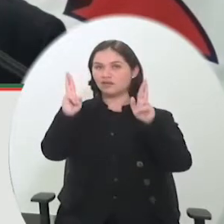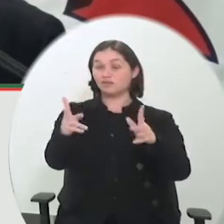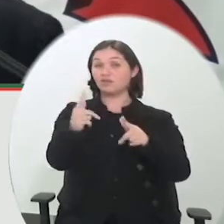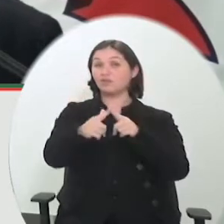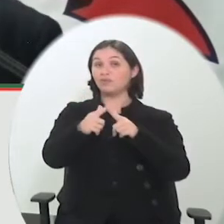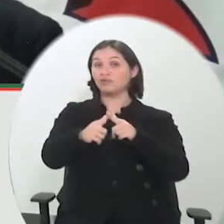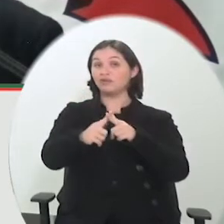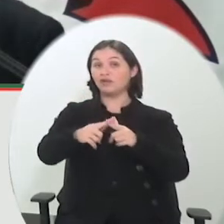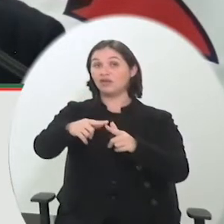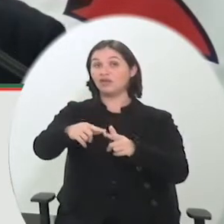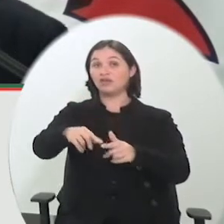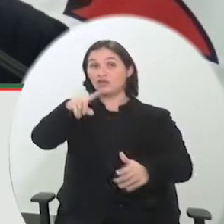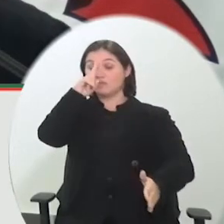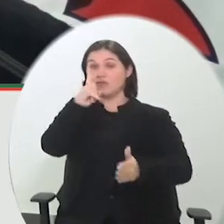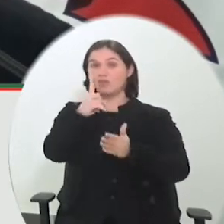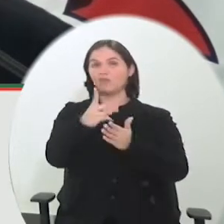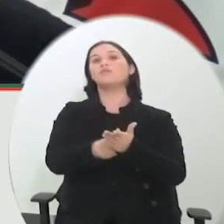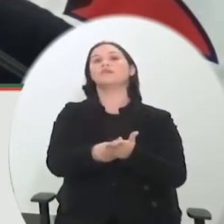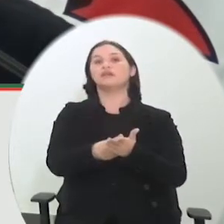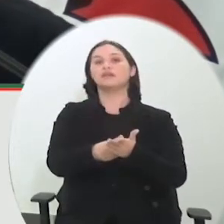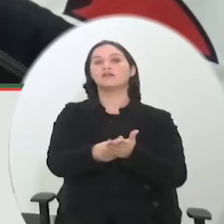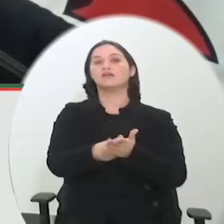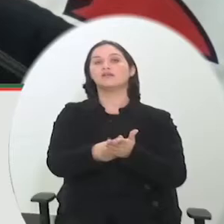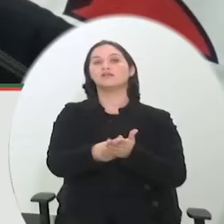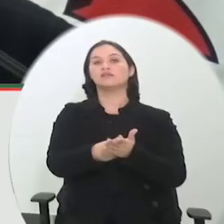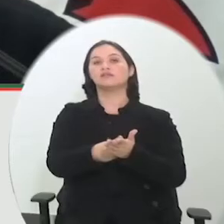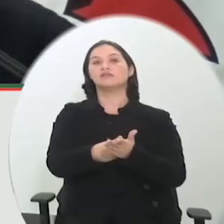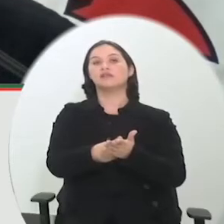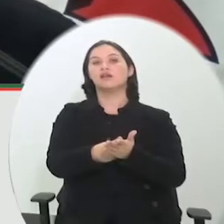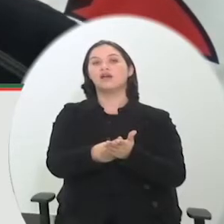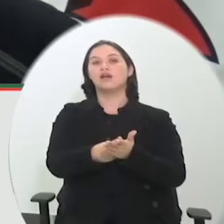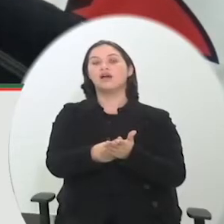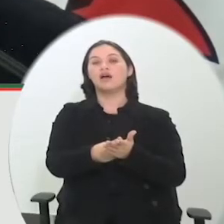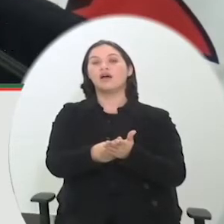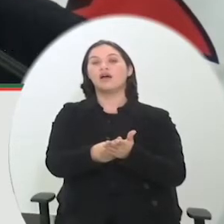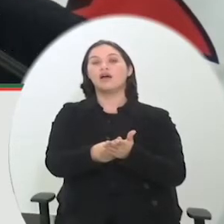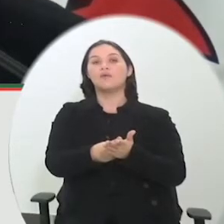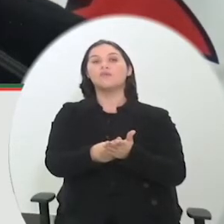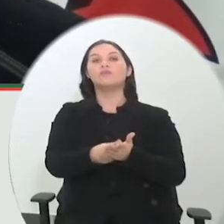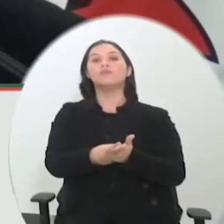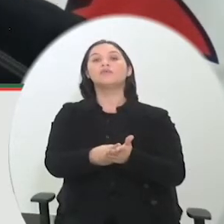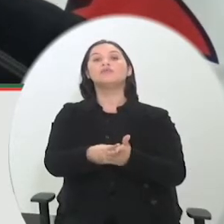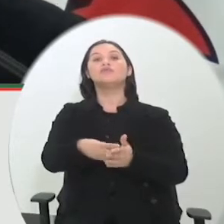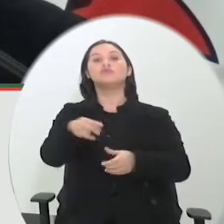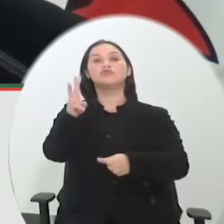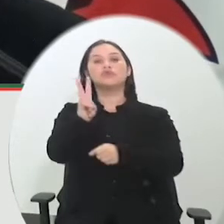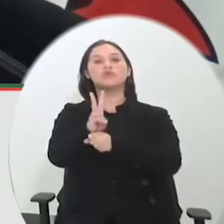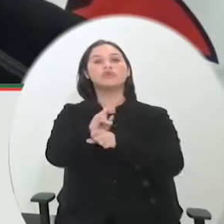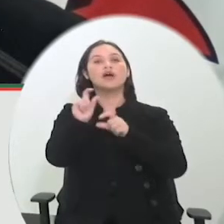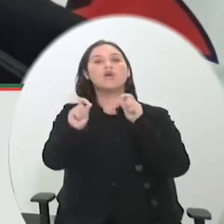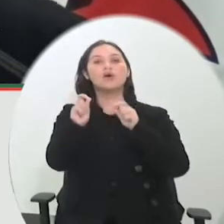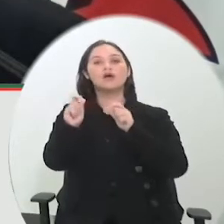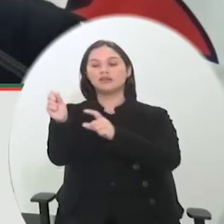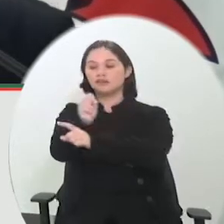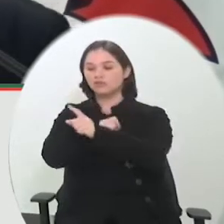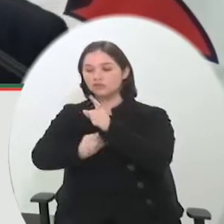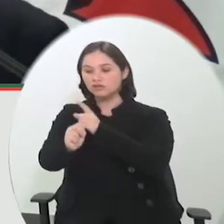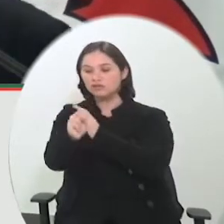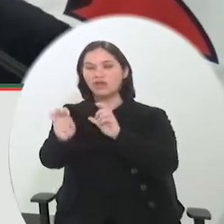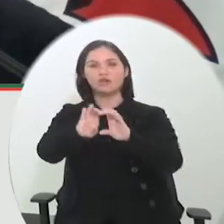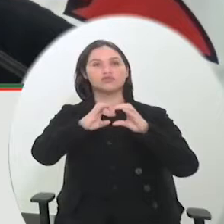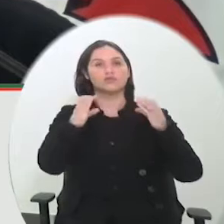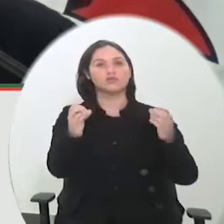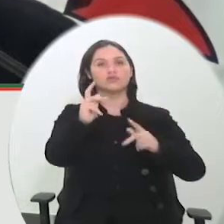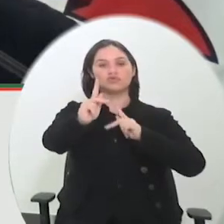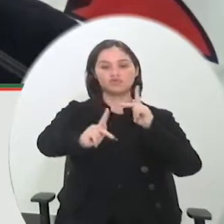e proteger. A referência que o povo ao qual servimos nos concede surgiu há